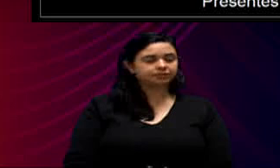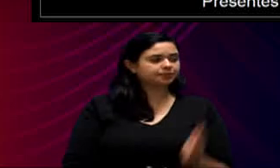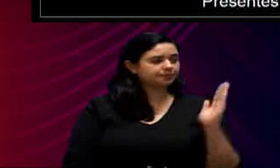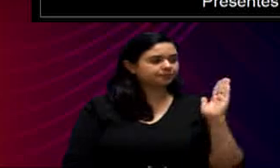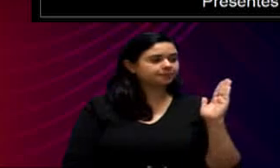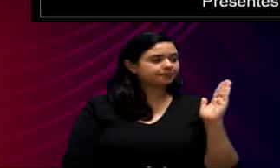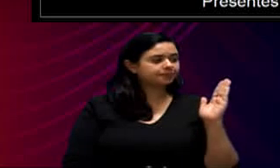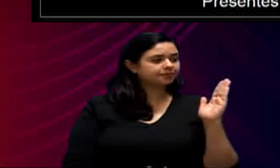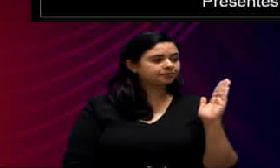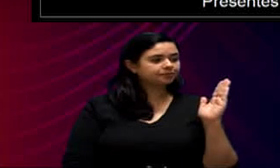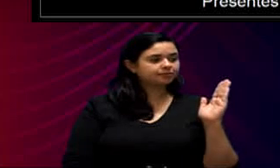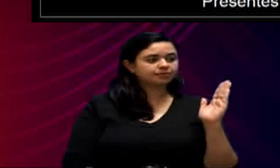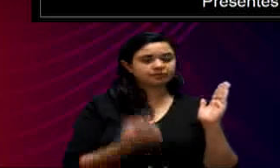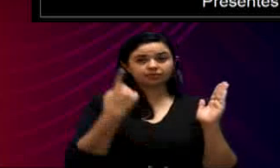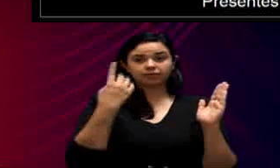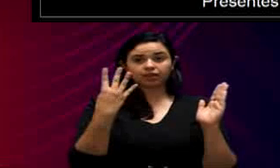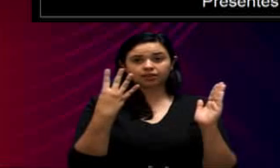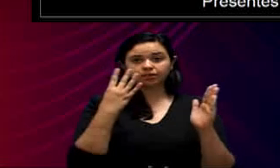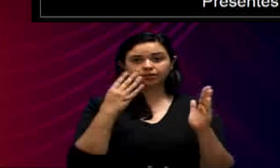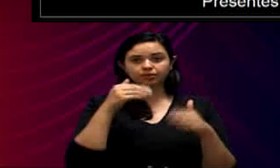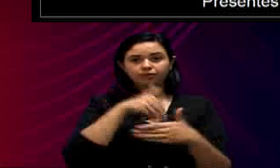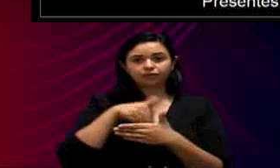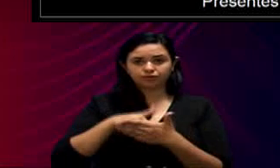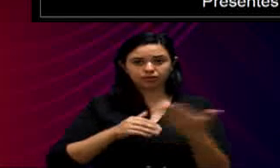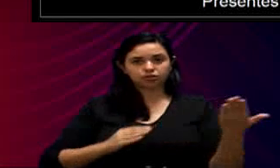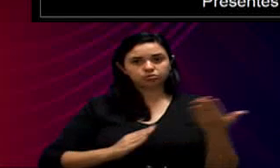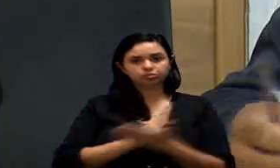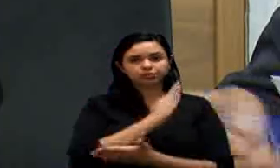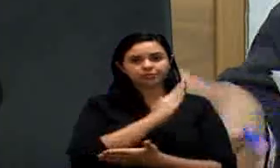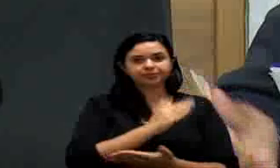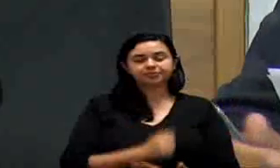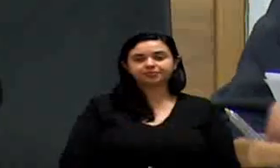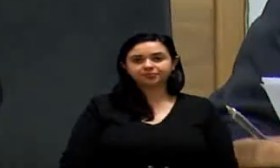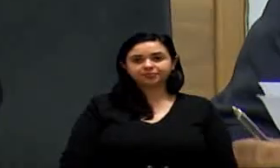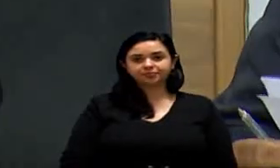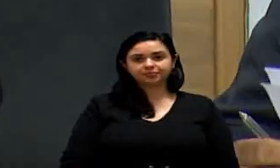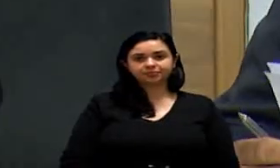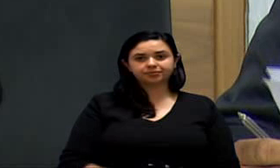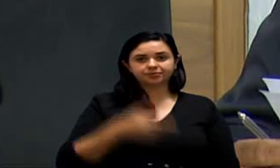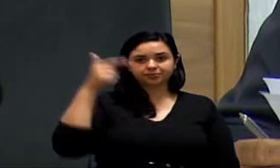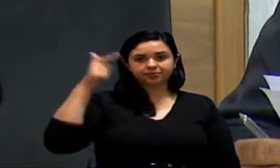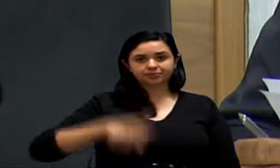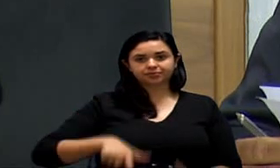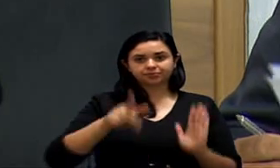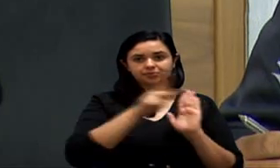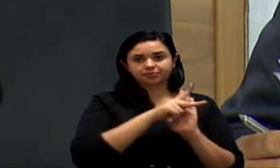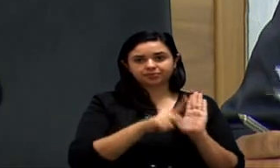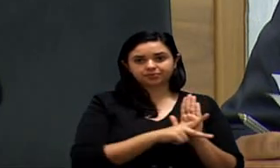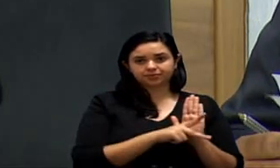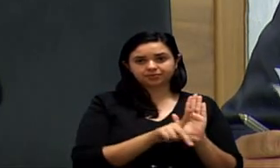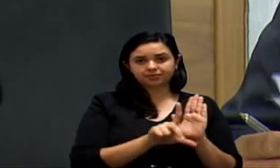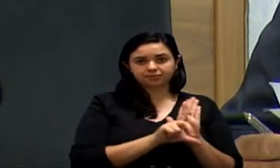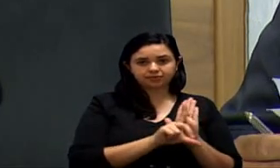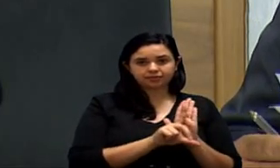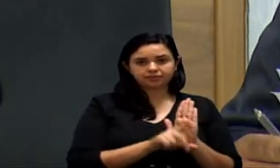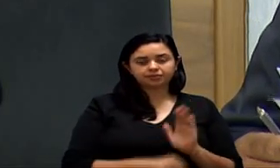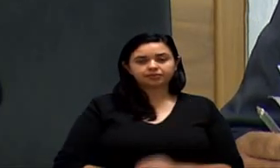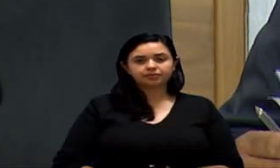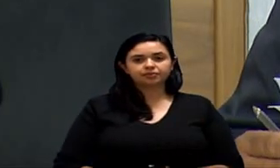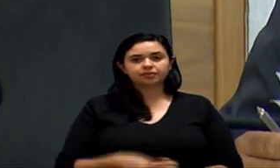Tendo obtido 14 votos, declaro aprovado. O próximo projeto, decreto